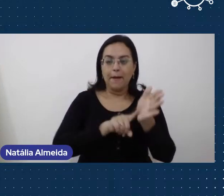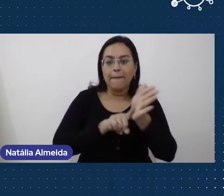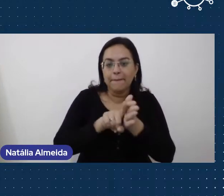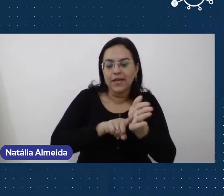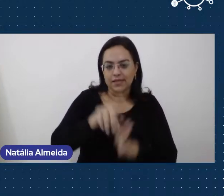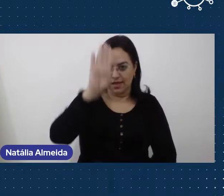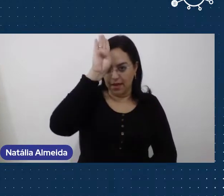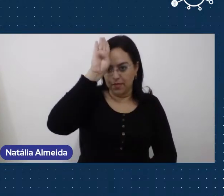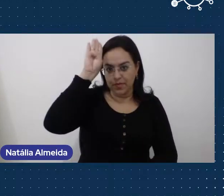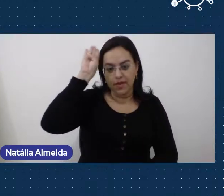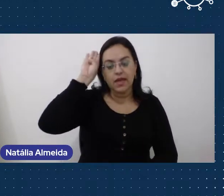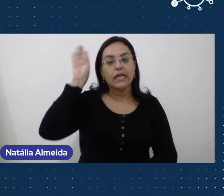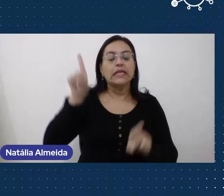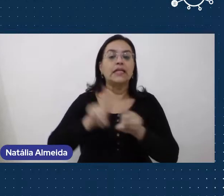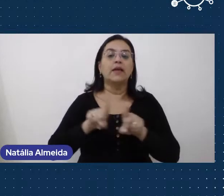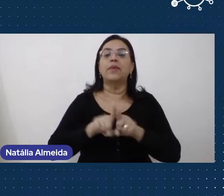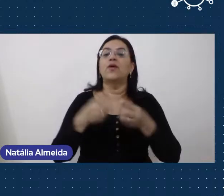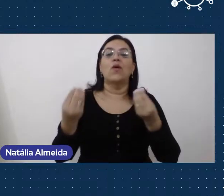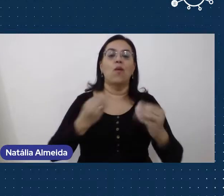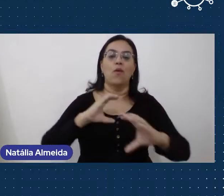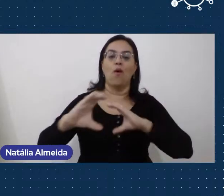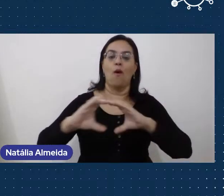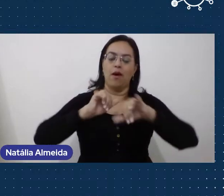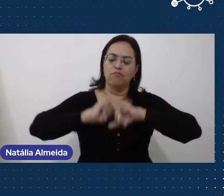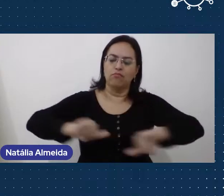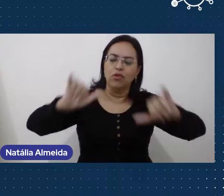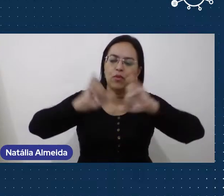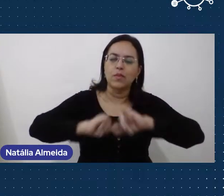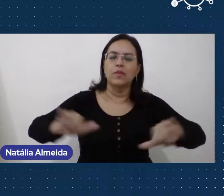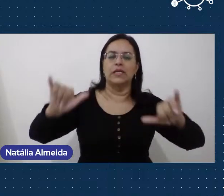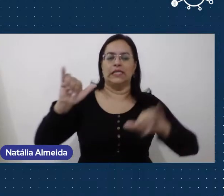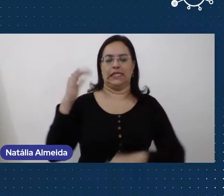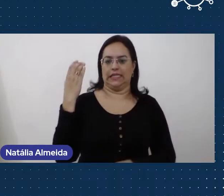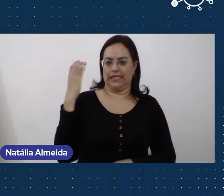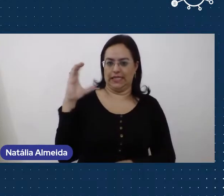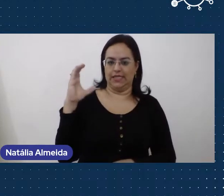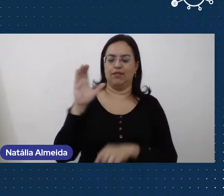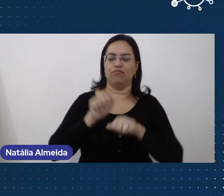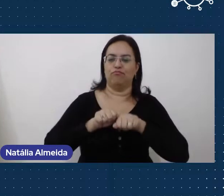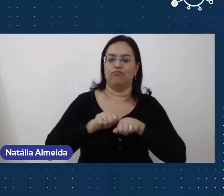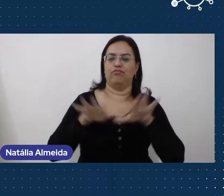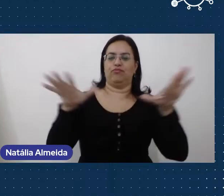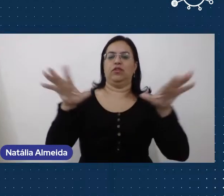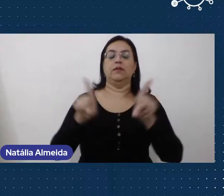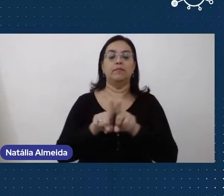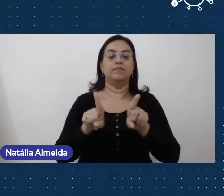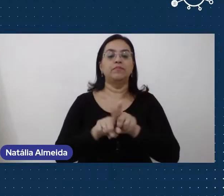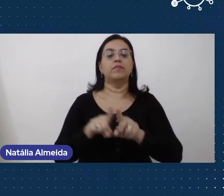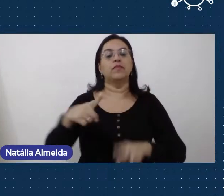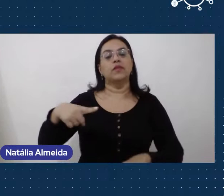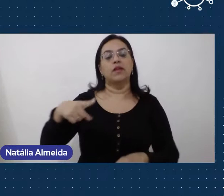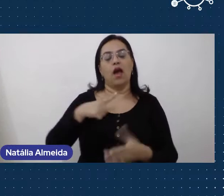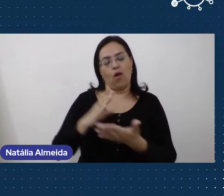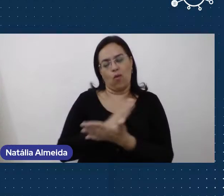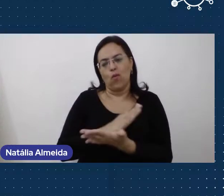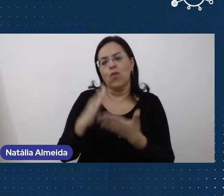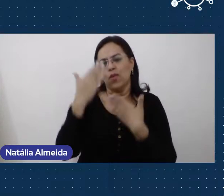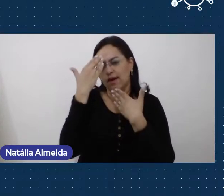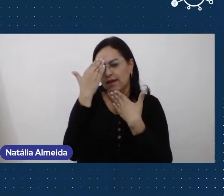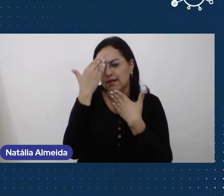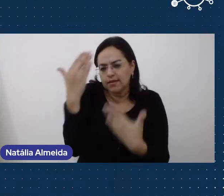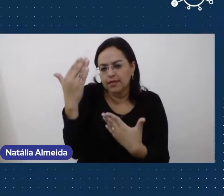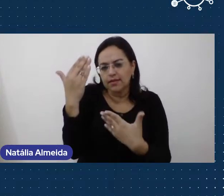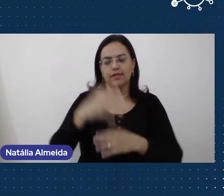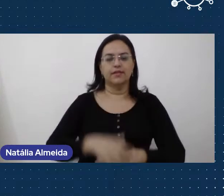também da comunicação e da divulgação científica. Eu gostaria de fazer também alguns agradecimentos, né, em nome